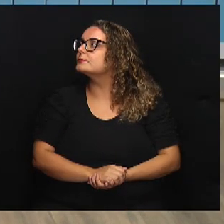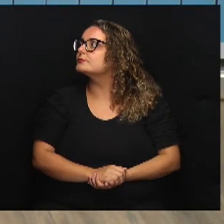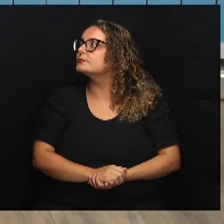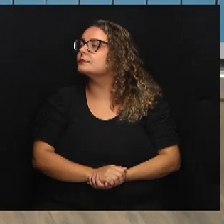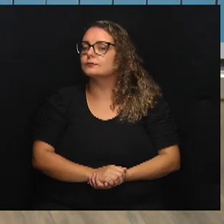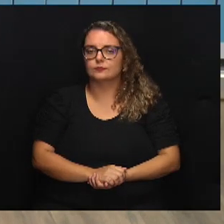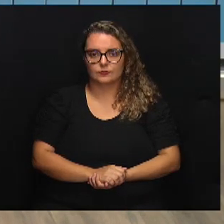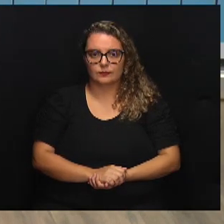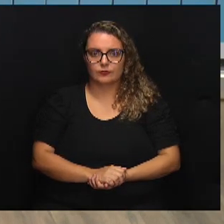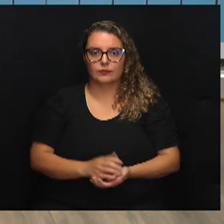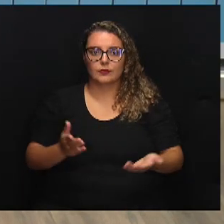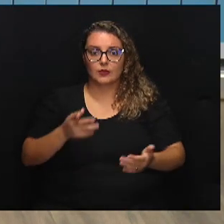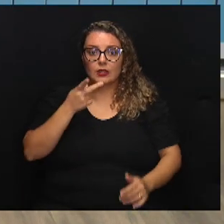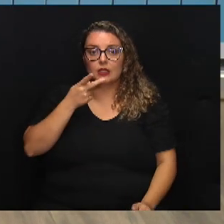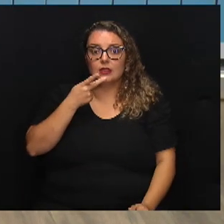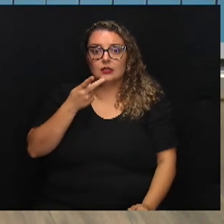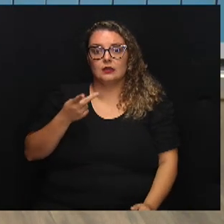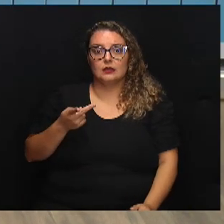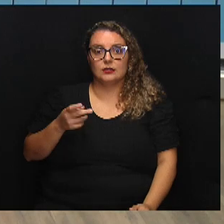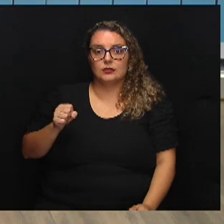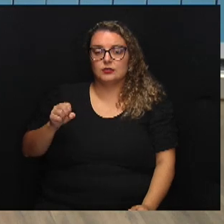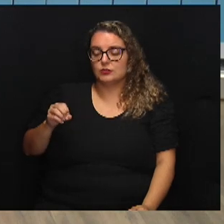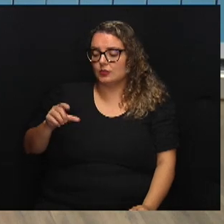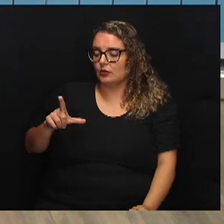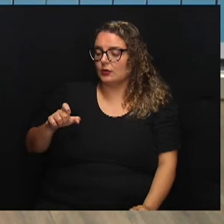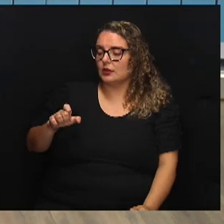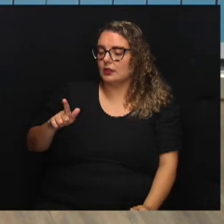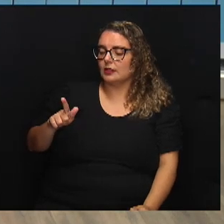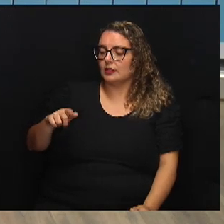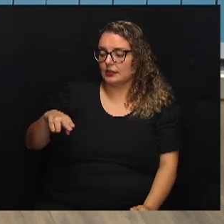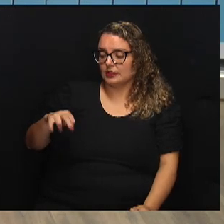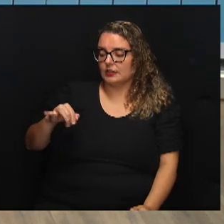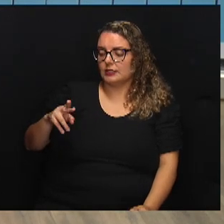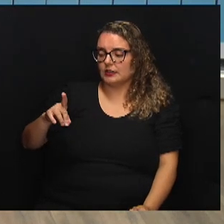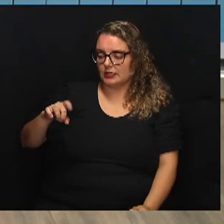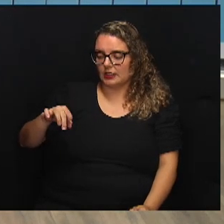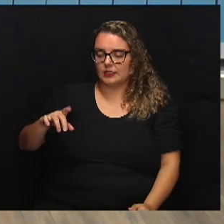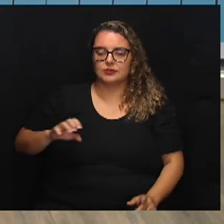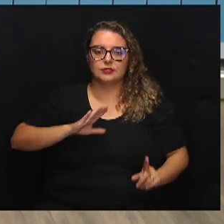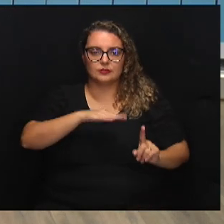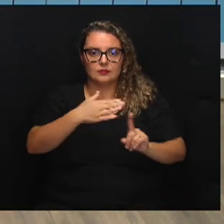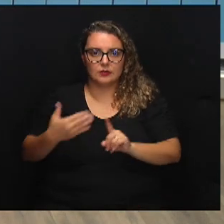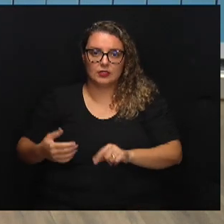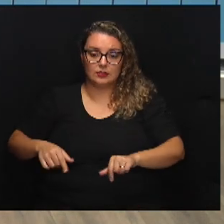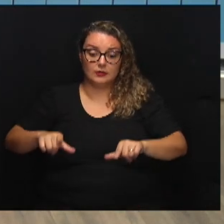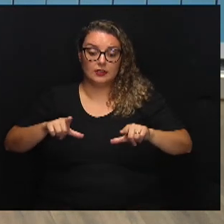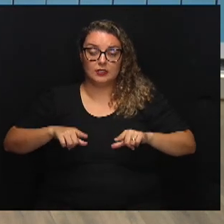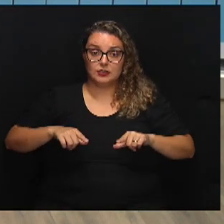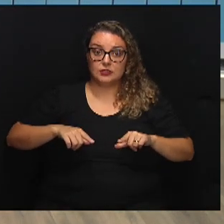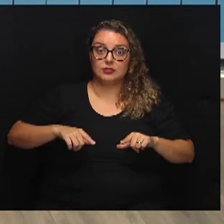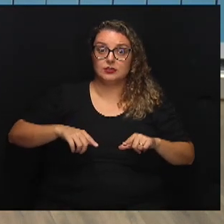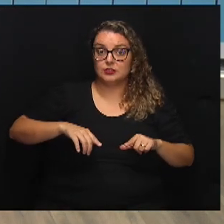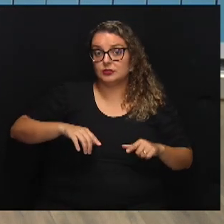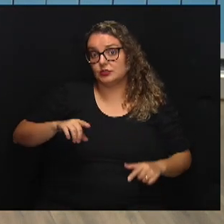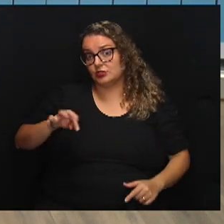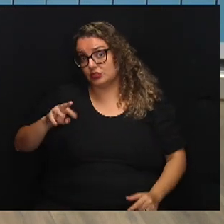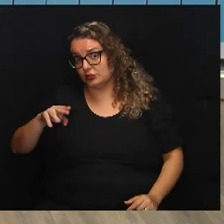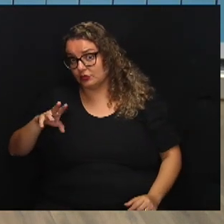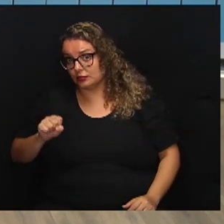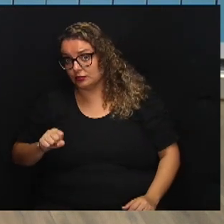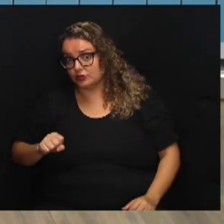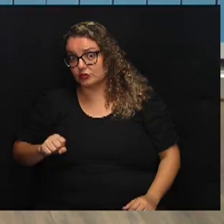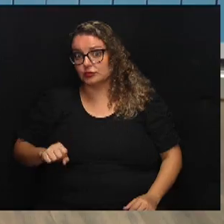Agora a gente vai falar de solenidade, que são aqueles eventos em que há entrega de títulos, diplomas